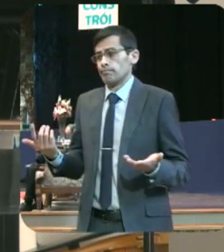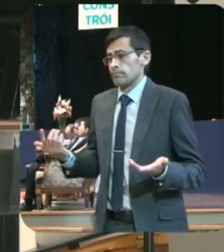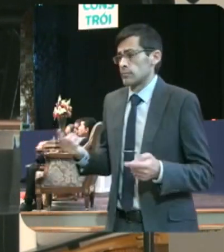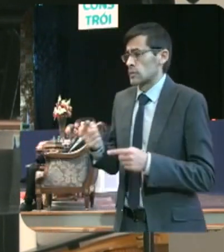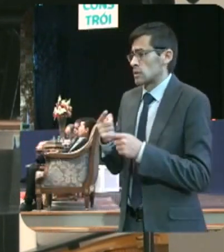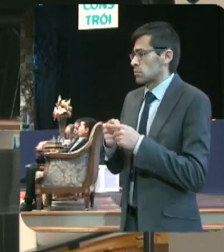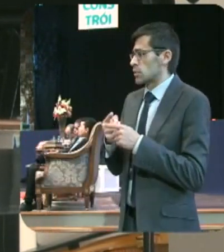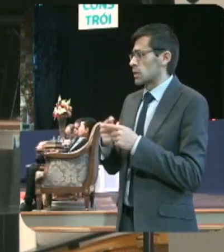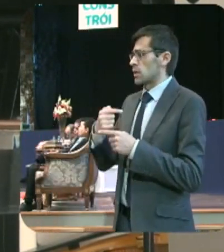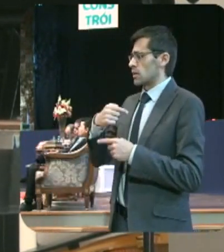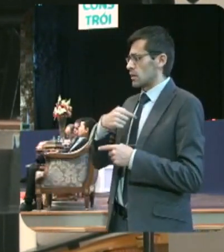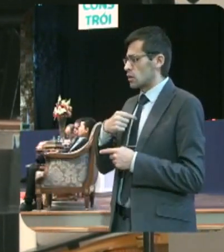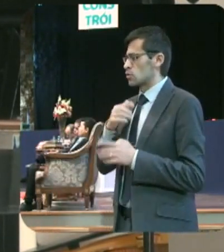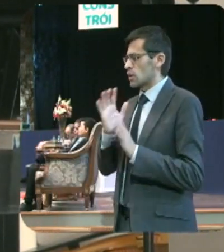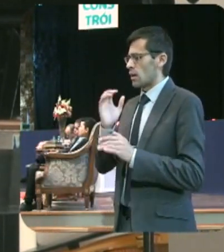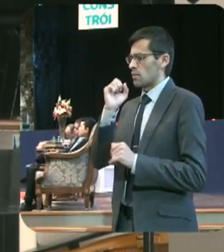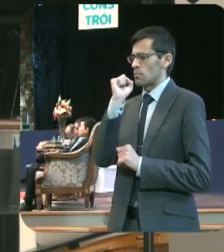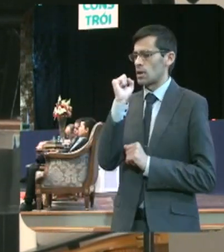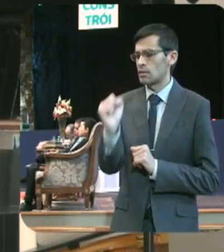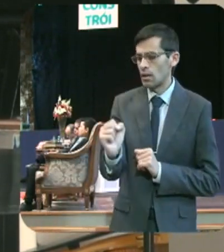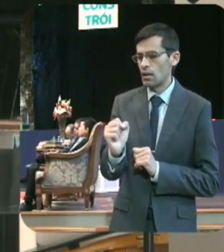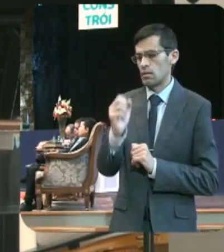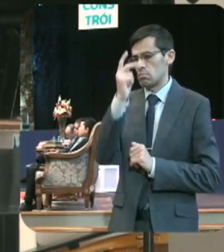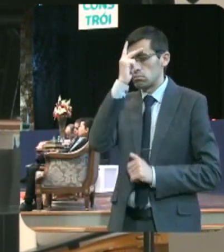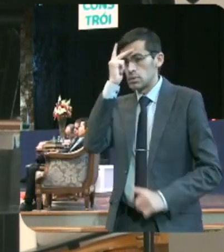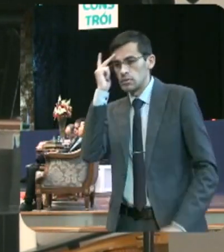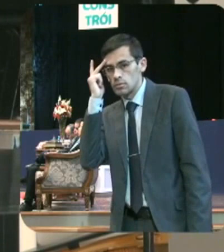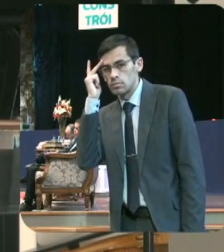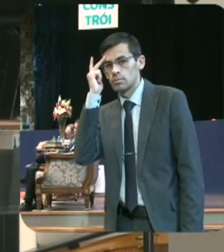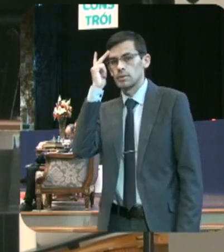Porque eu sou um assassino, eu matei